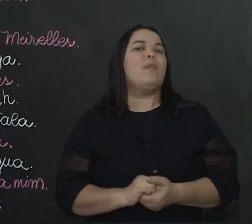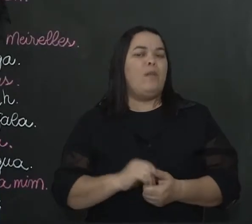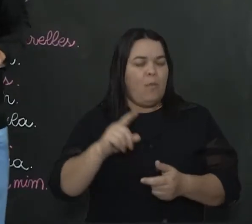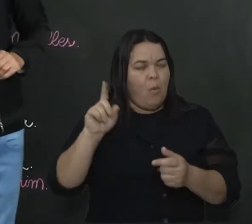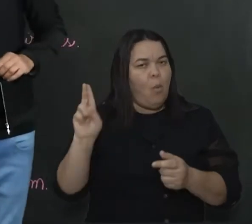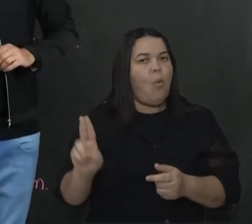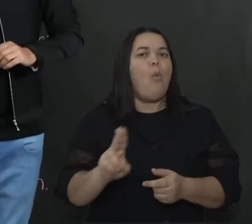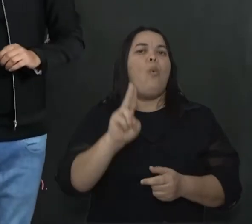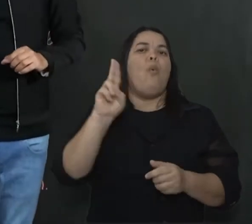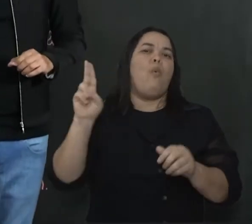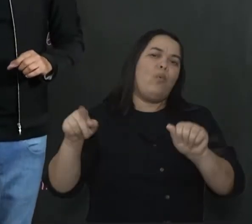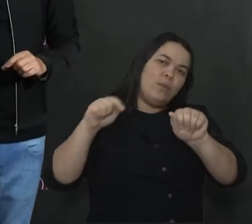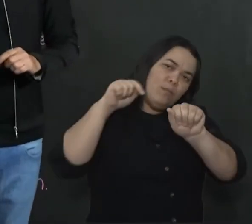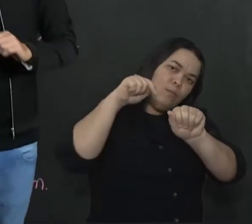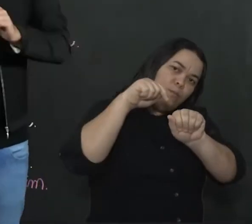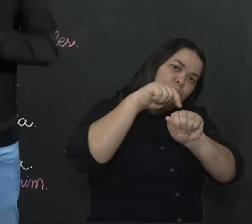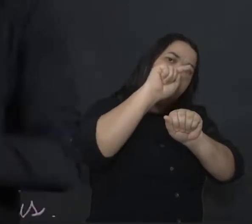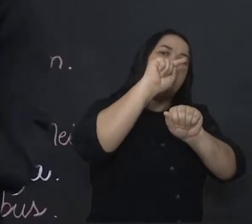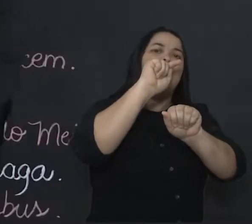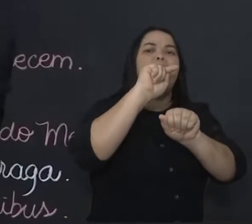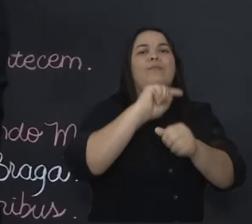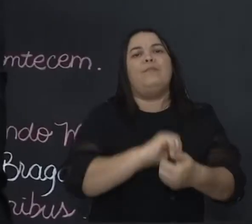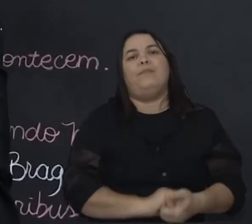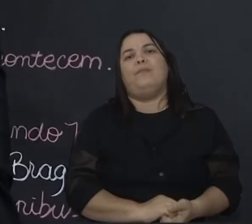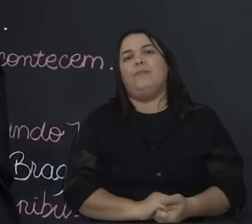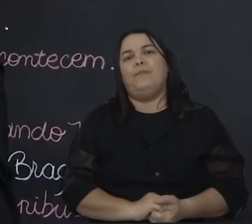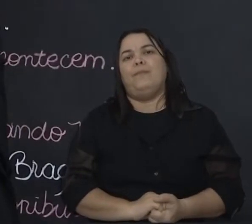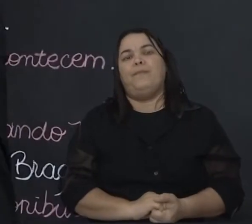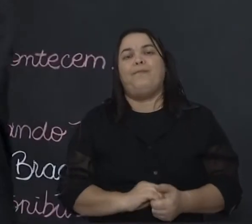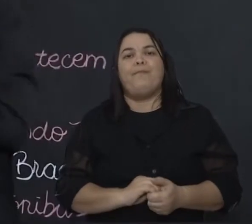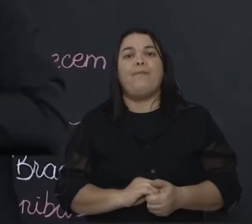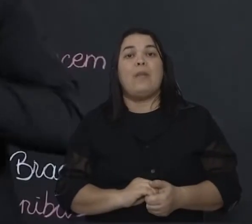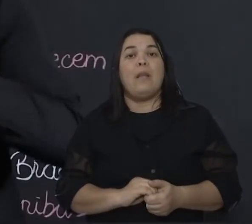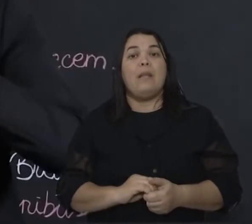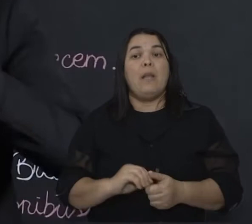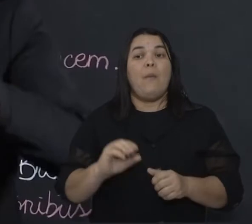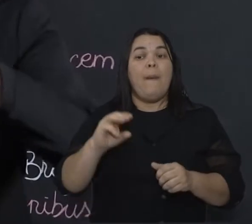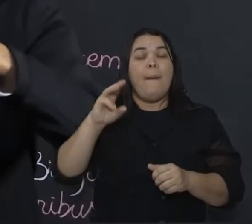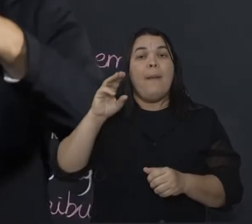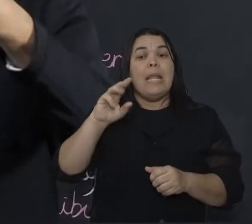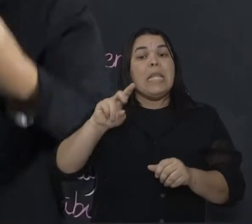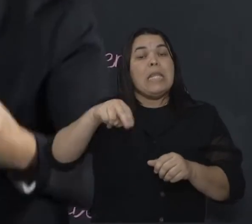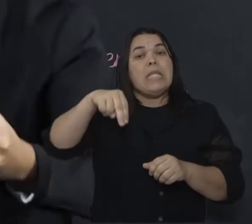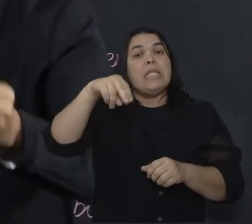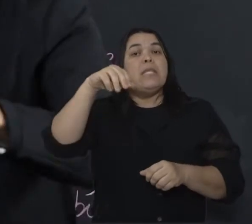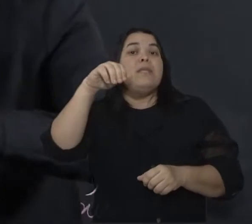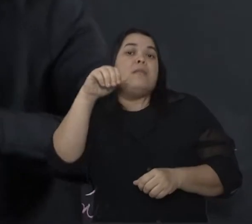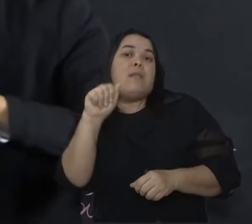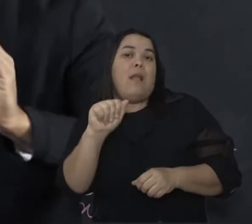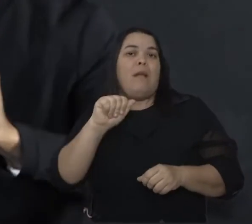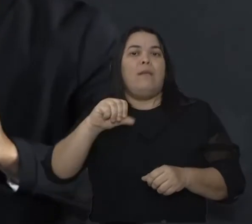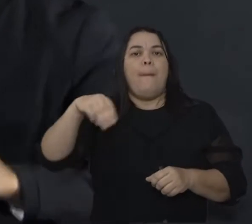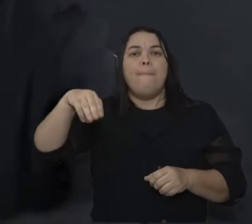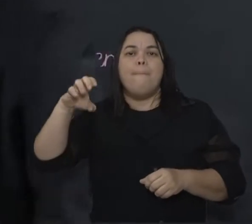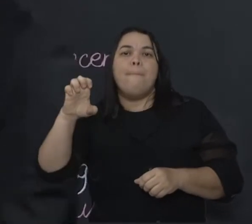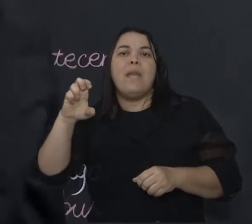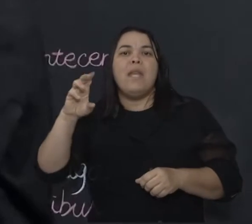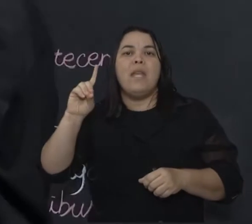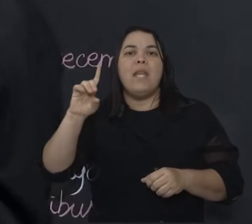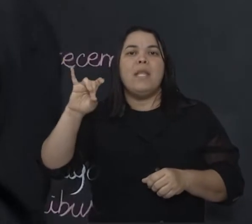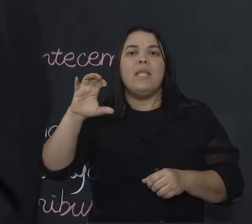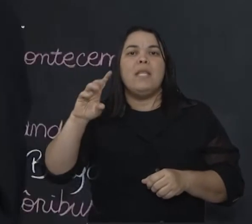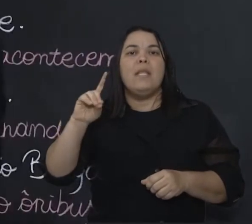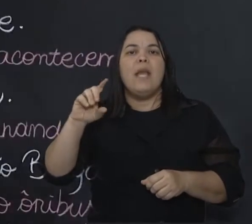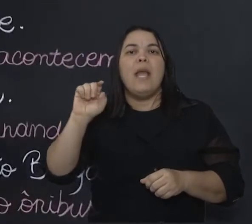marco com o acento grave. Nós temos a expressão à medida que e a expressão na medida em que, ok? Fazer essa distinção aí